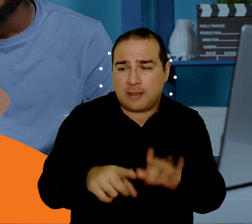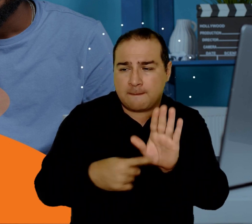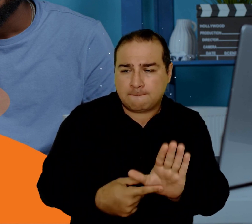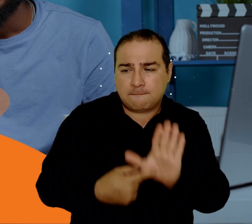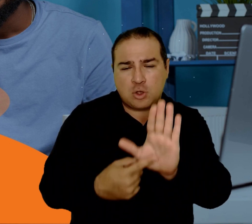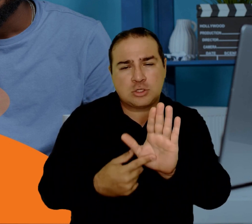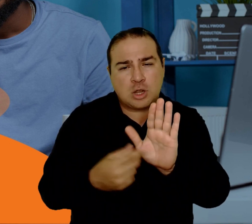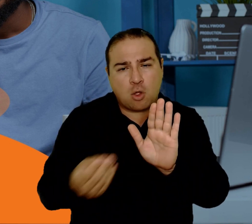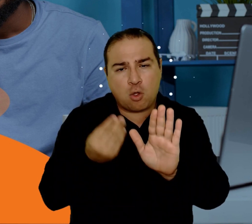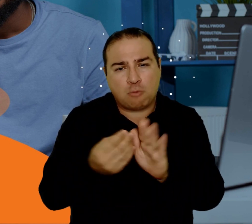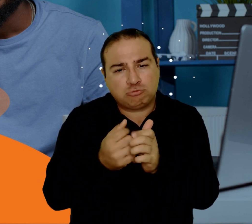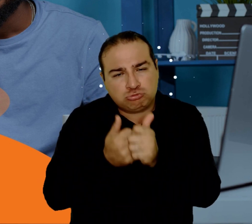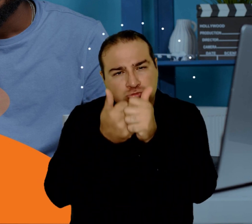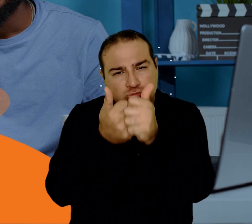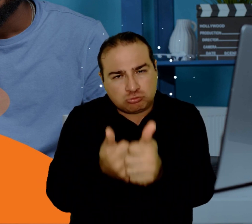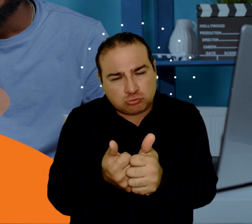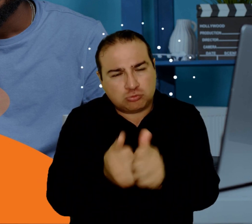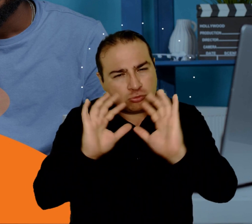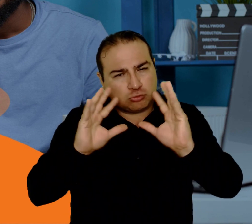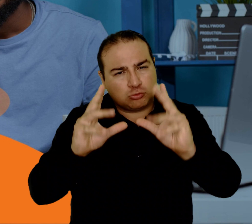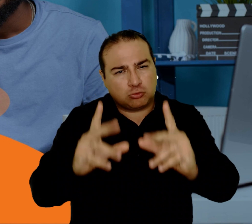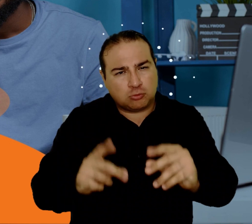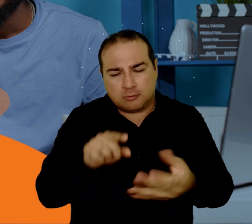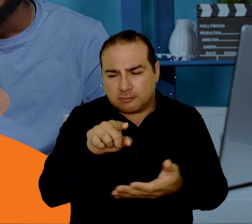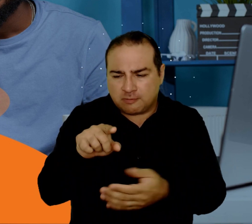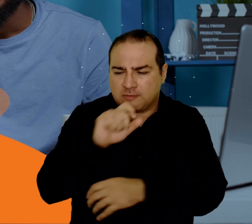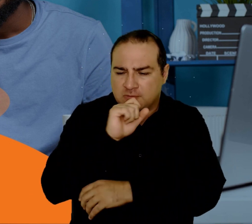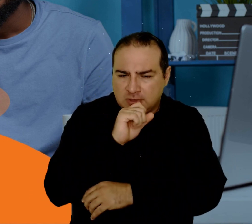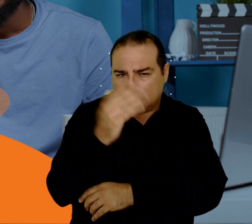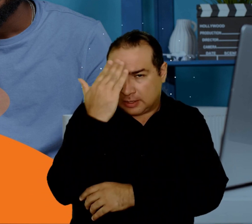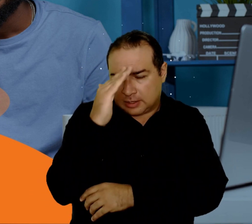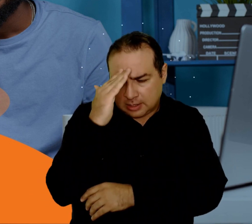lado, que a gente possa acompanhar, né,